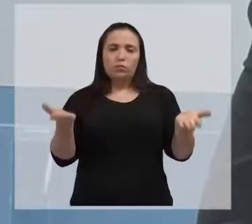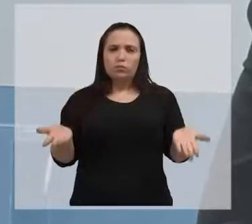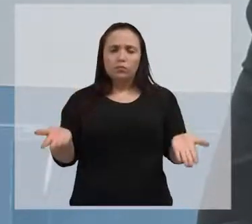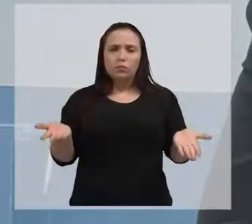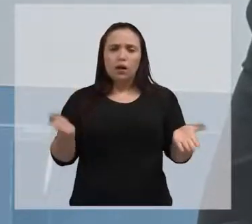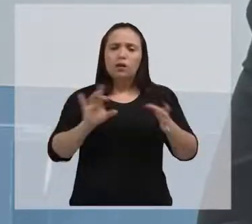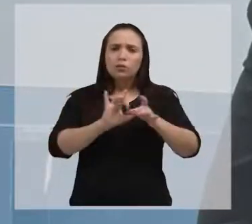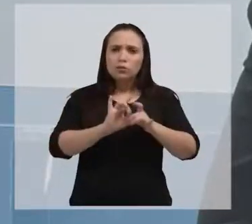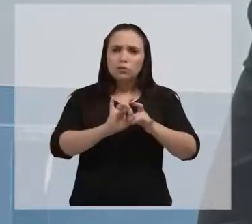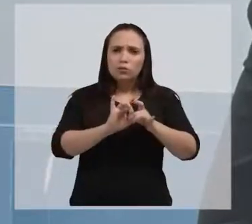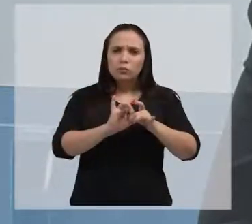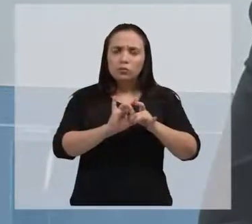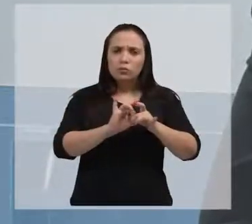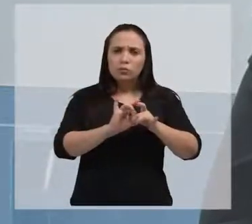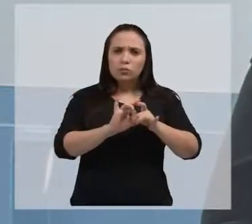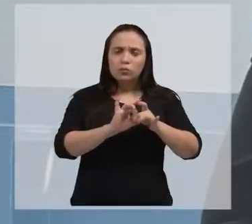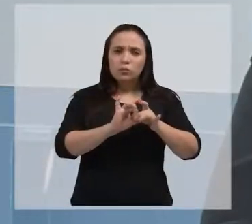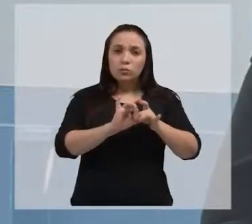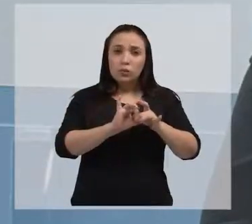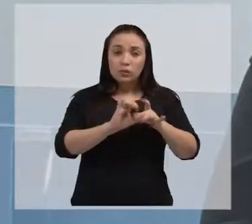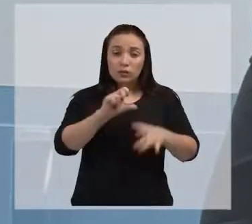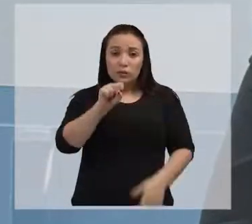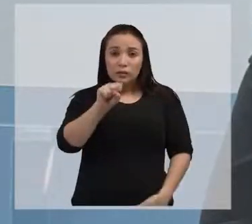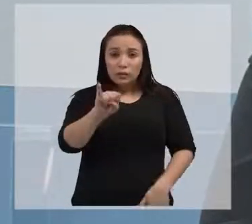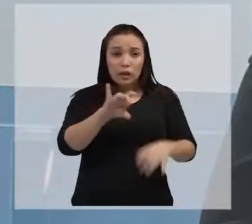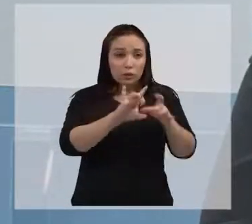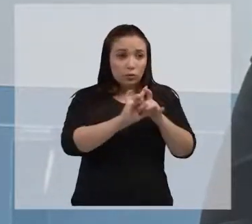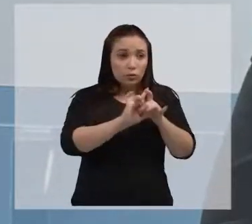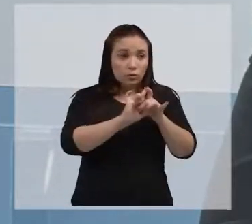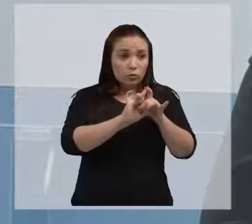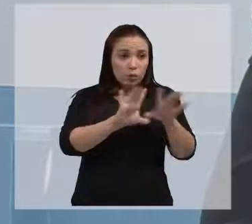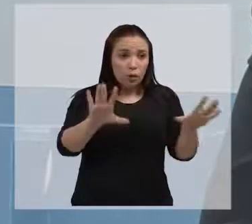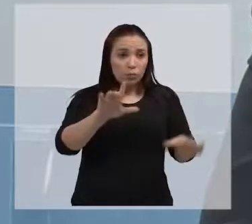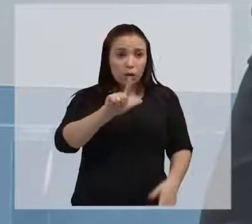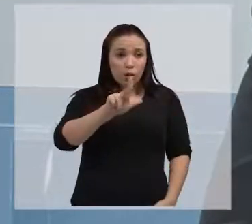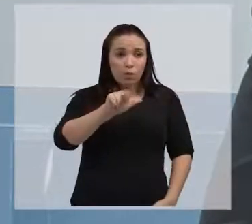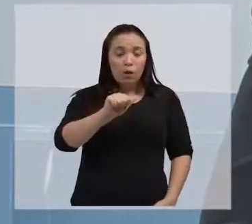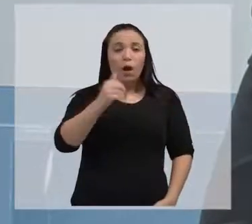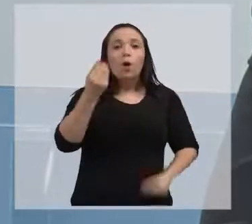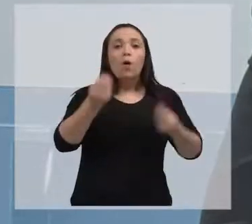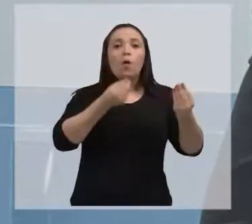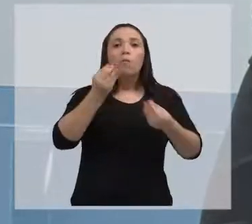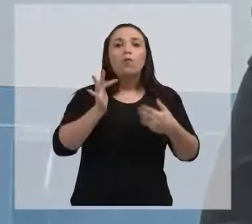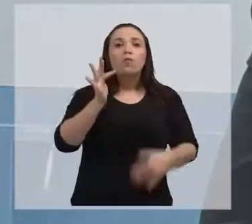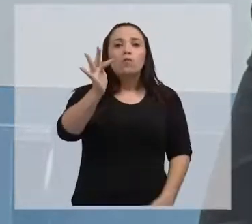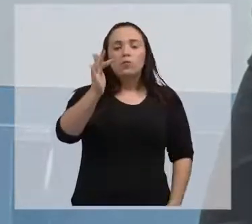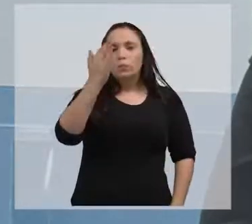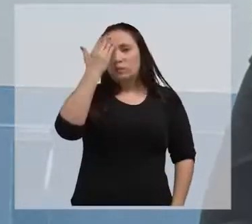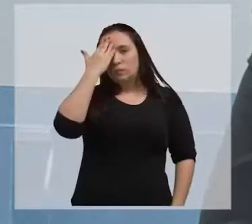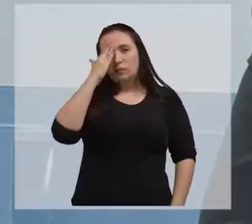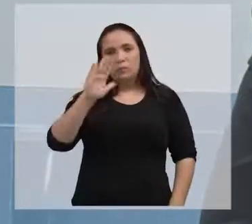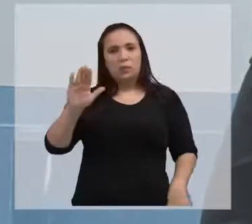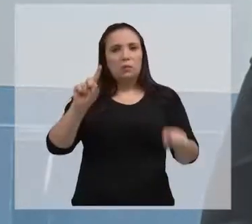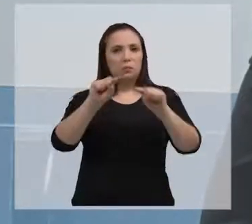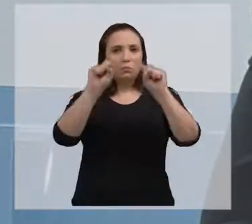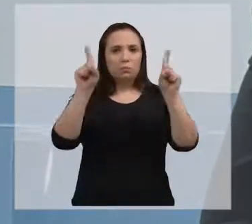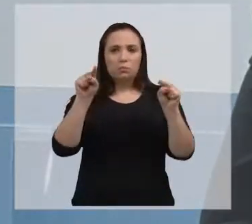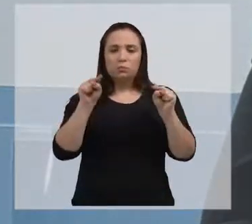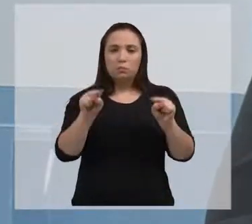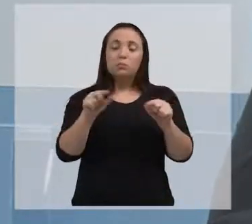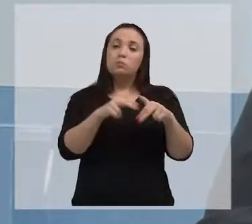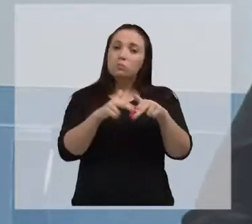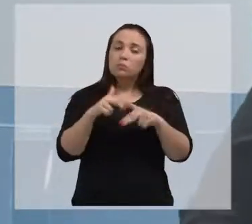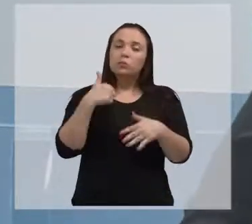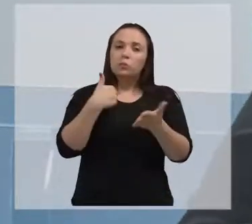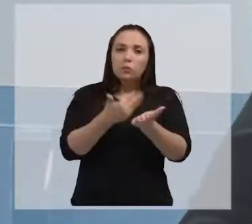O desdobramento de uma soltura do Lula, ninguém sabe, né? Então, essa perspectiva que eu quero